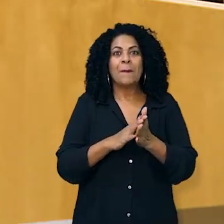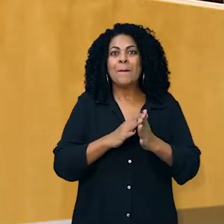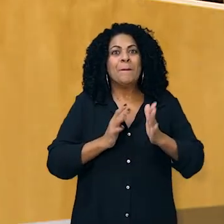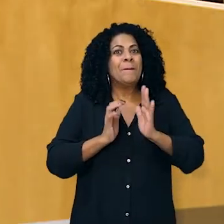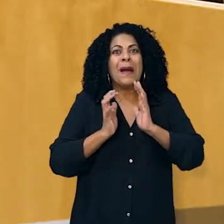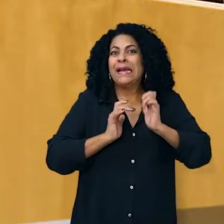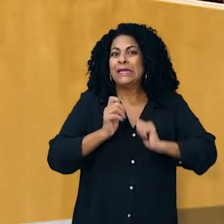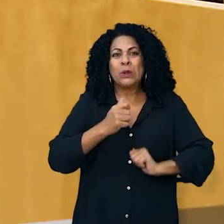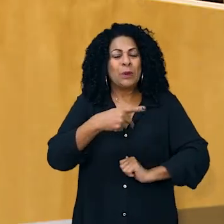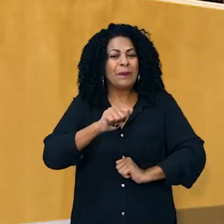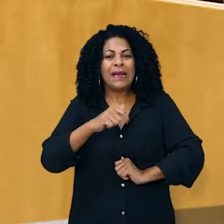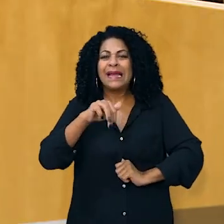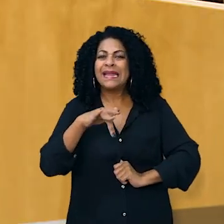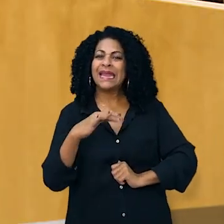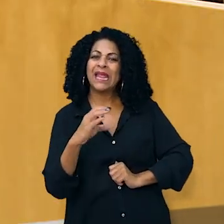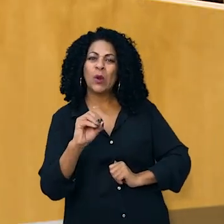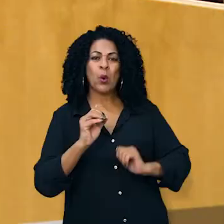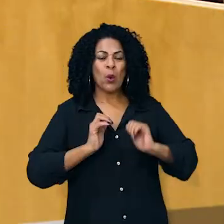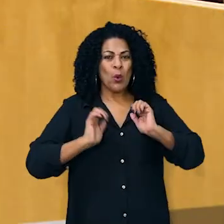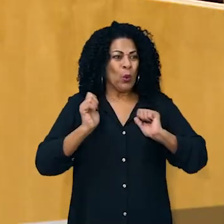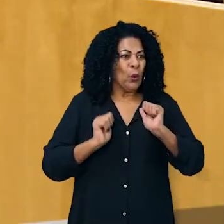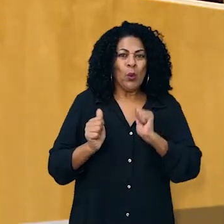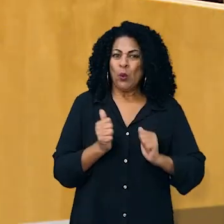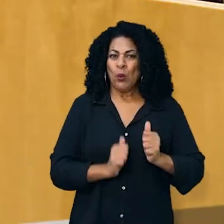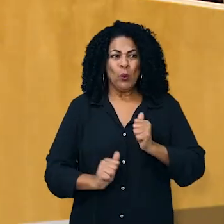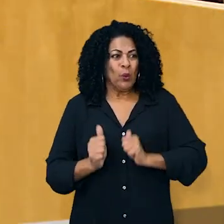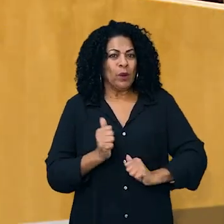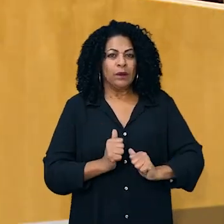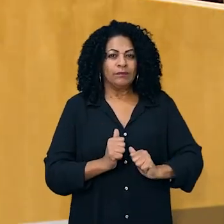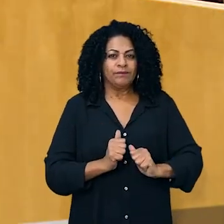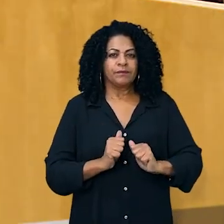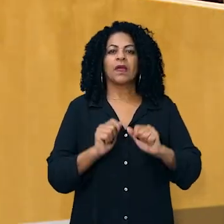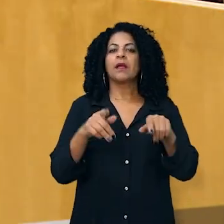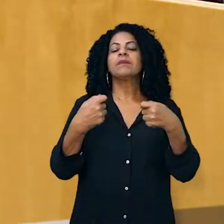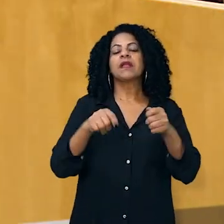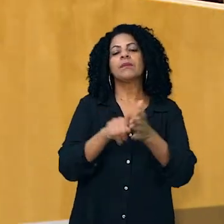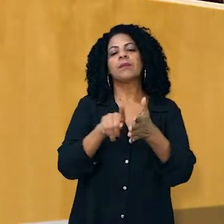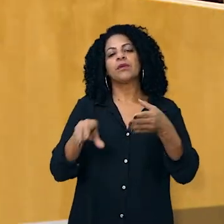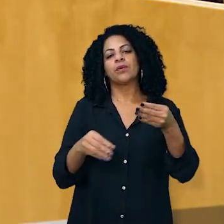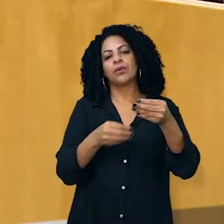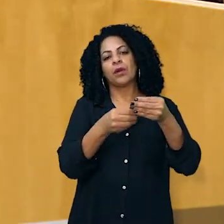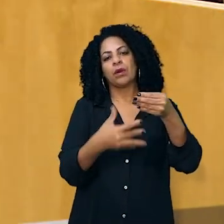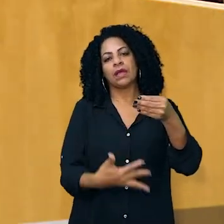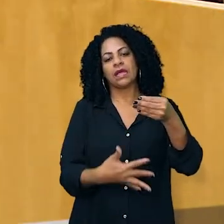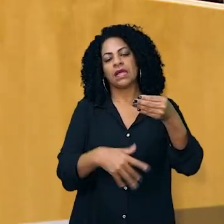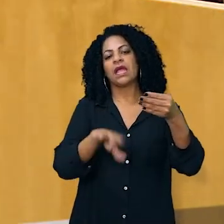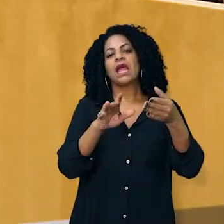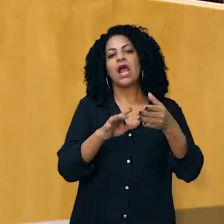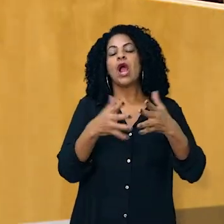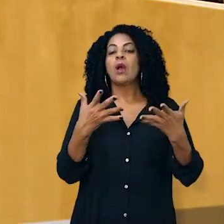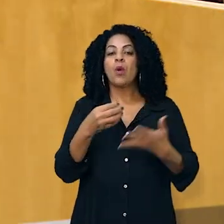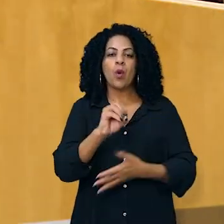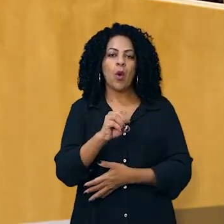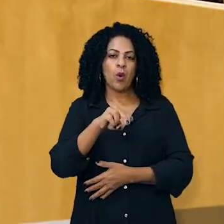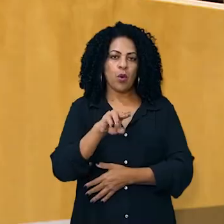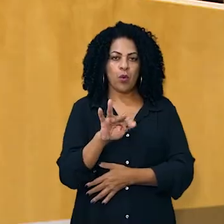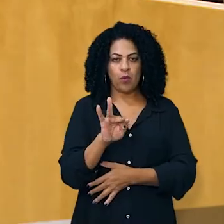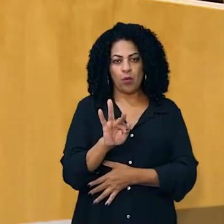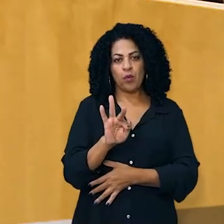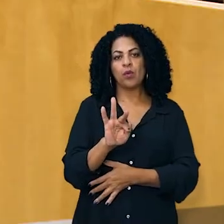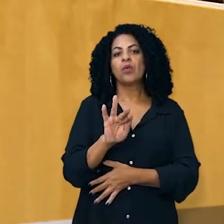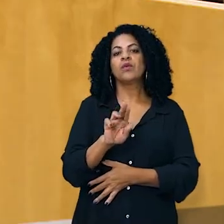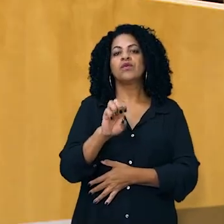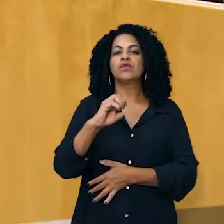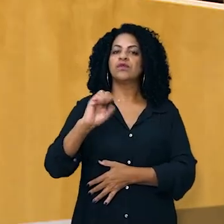disso, a empresa pediu para que fosse aplicada a pena de confissão, a chamada confissão ficta, que é a aceitação automática